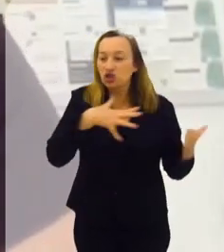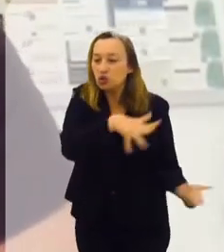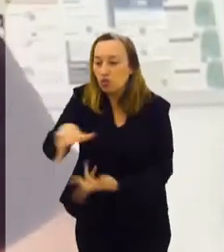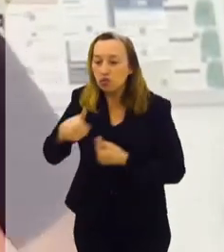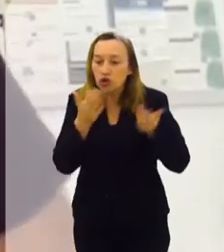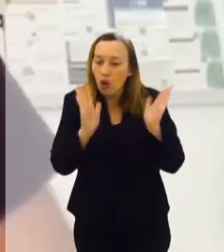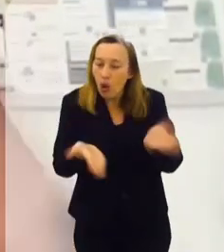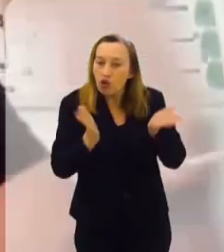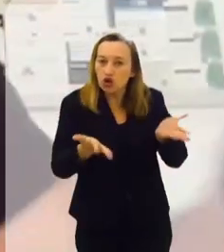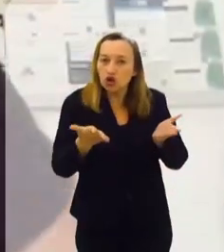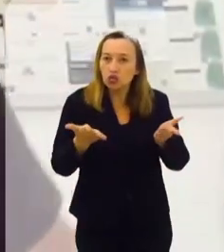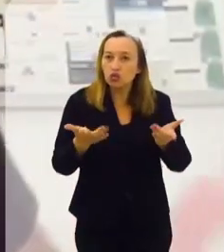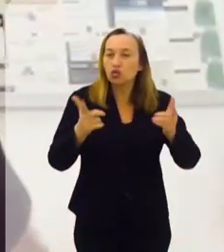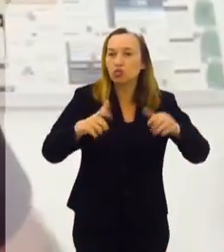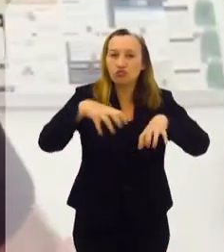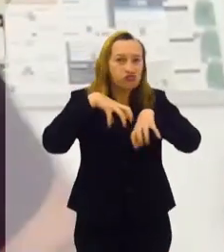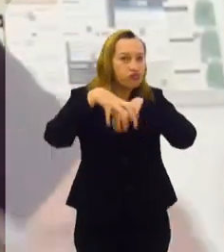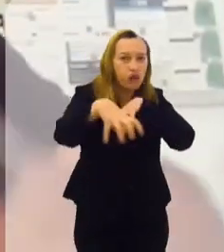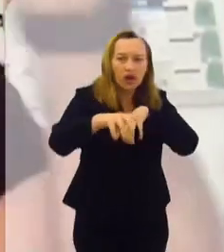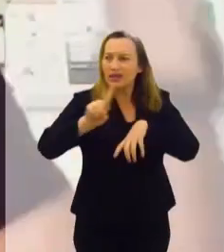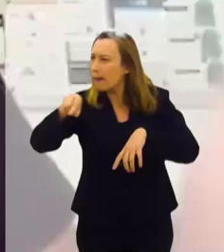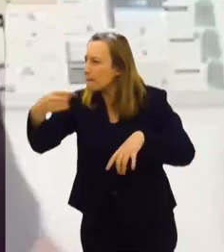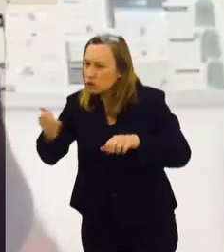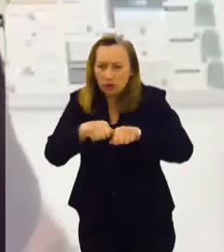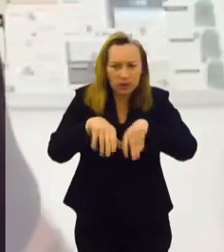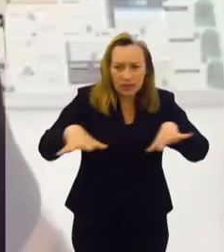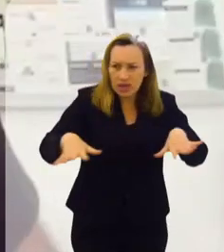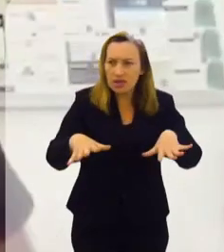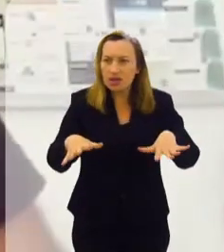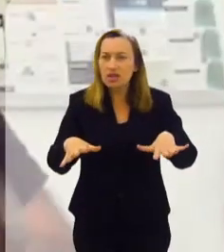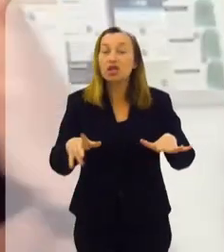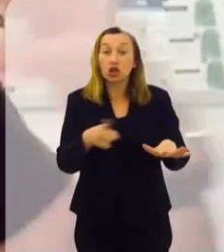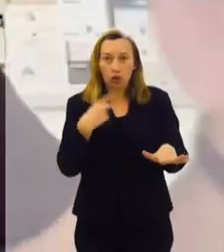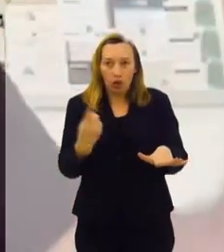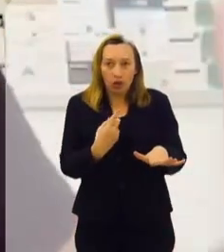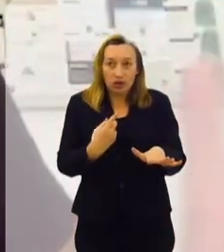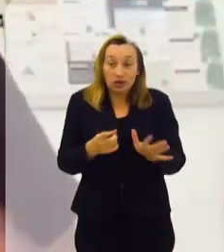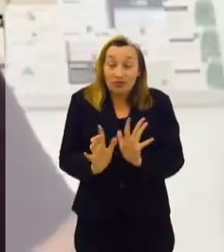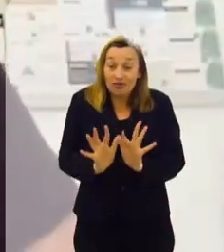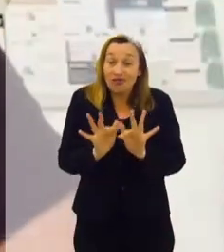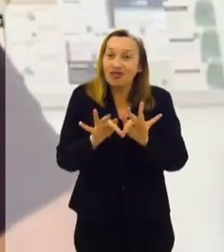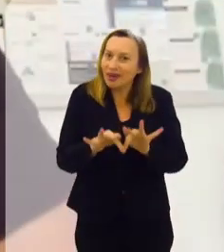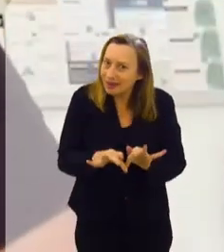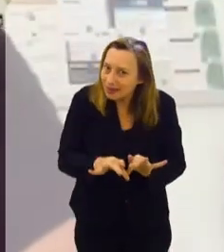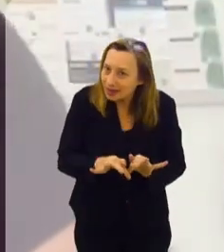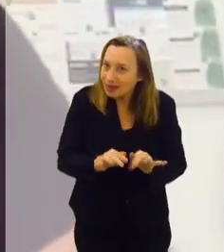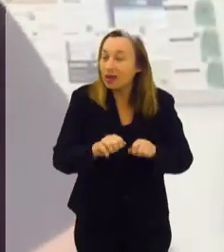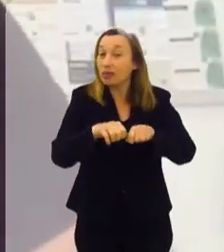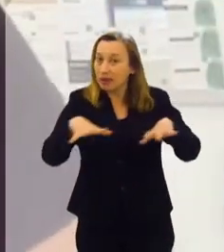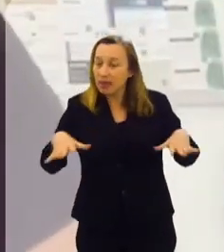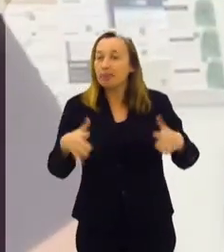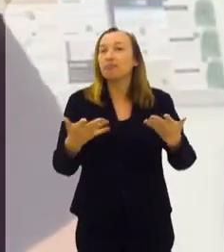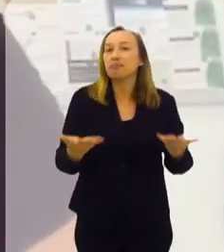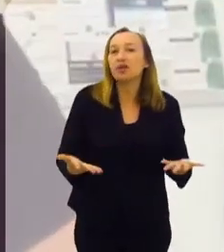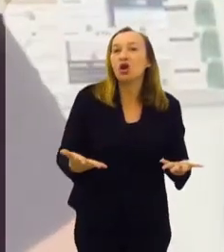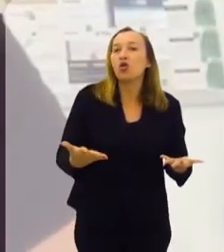então, num ambiente totalmente virtual, depois da pandemia, então, quer dizer, ainda estamos terminando essa pandemia,